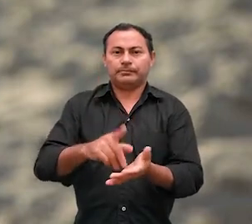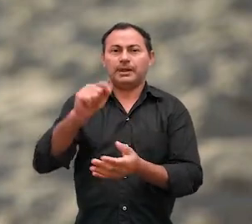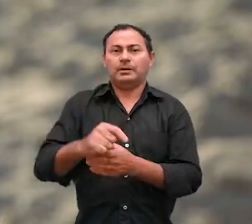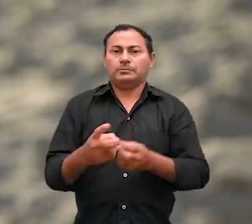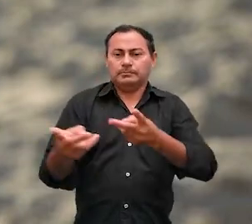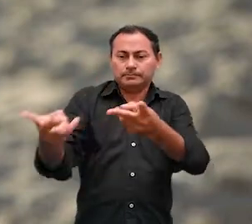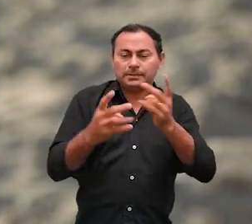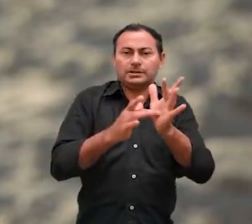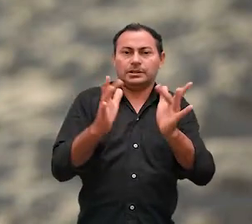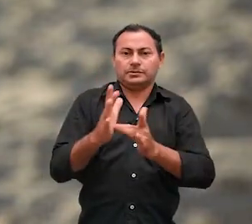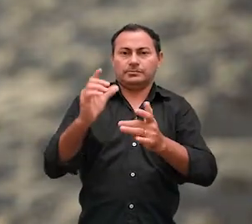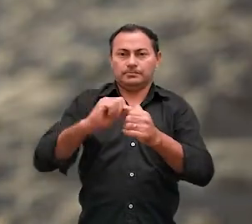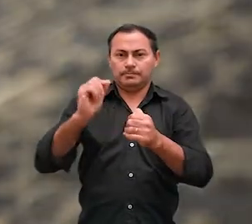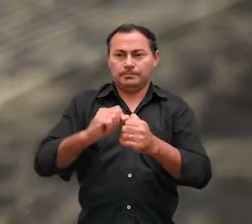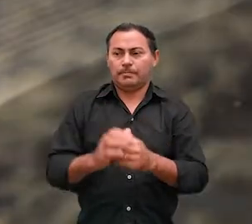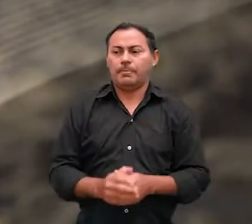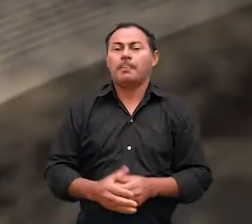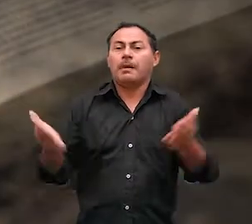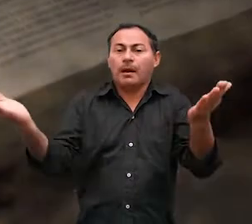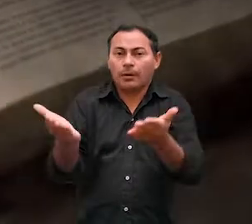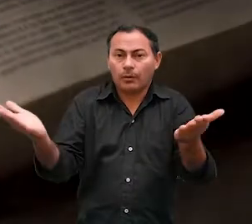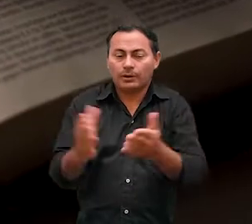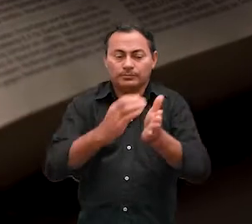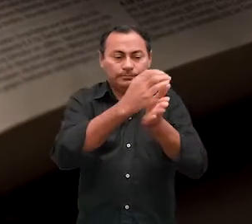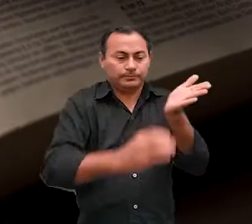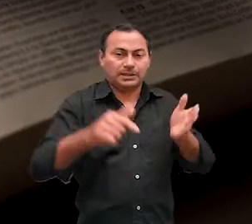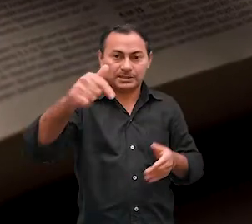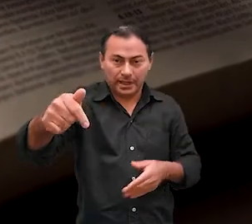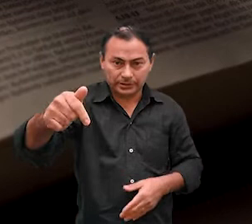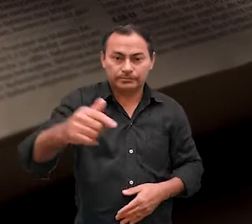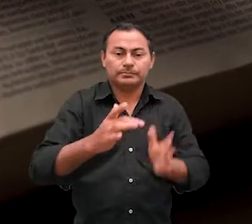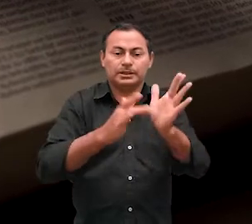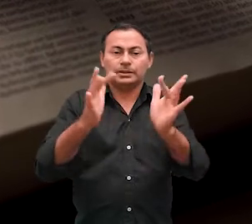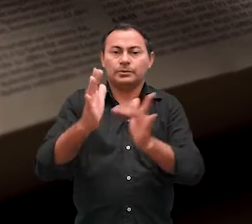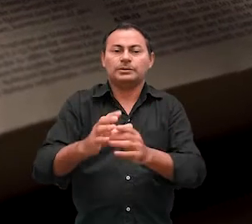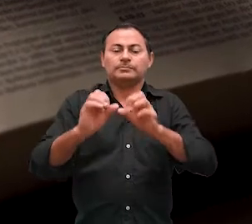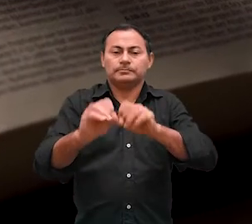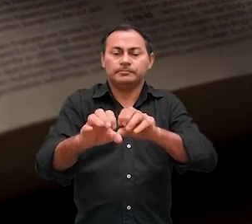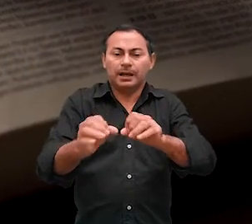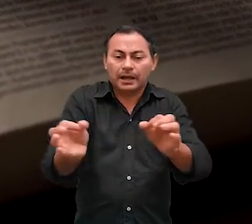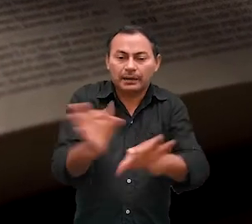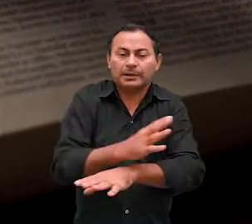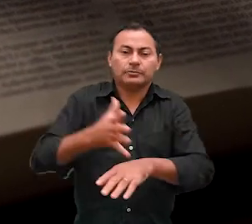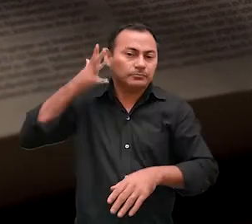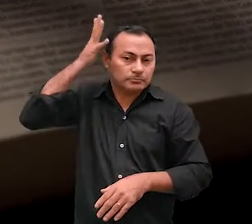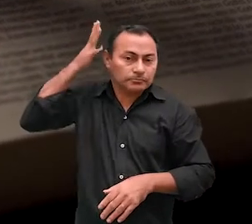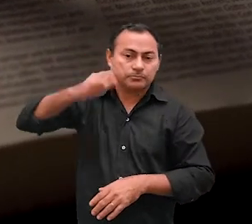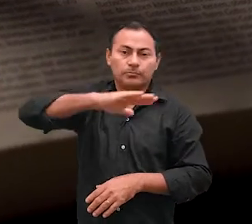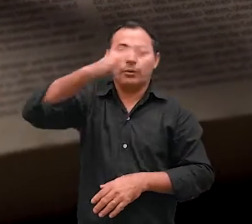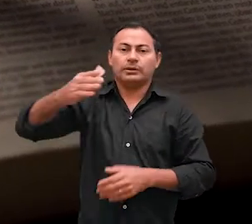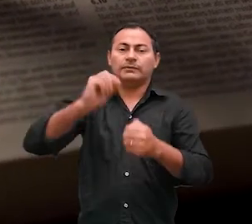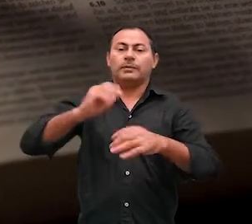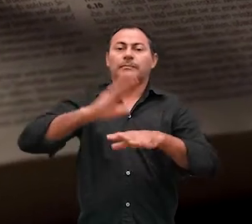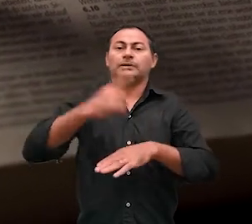Esse foi um dos convites que Jesus fez a e no Capítulo 7 Jesus estava Encerrando o sermão do monte